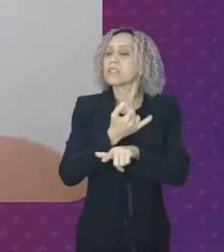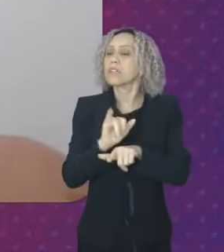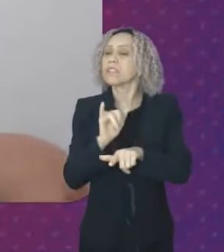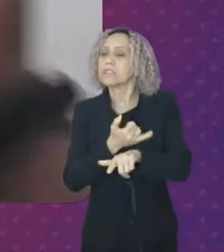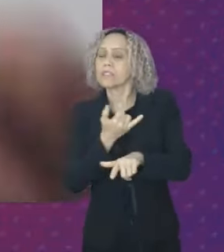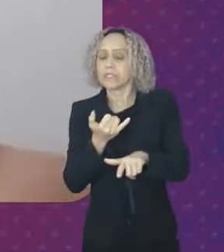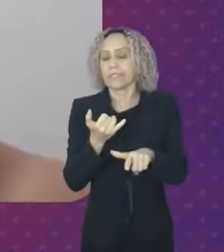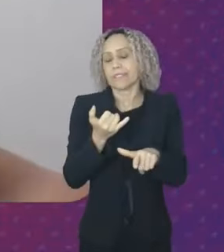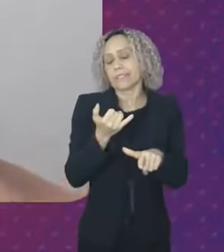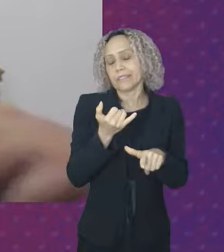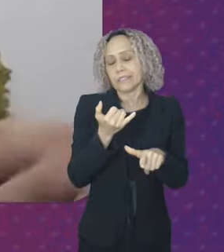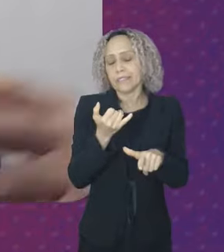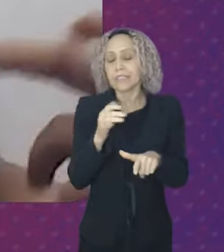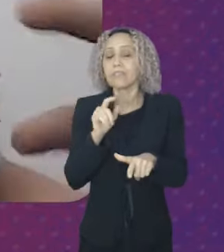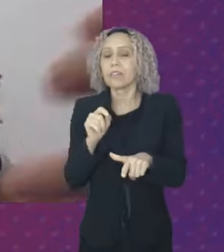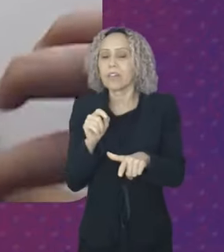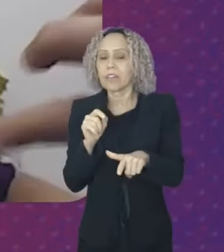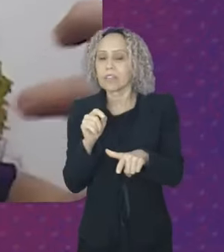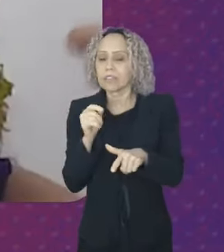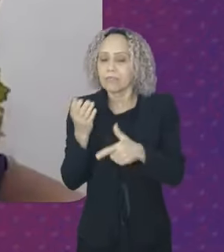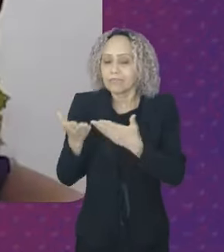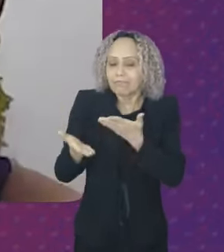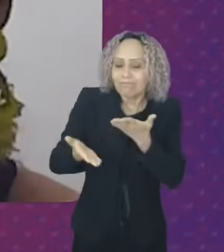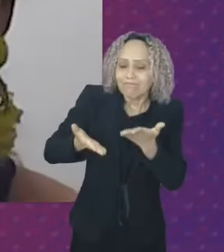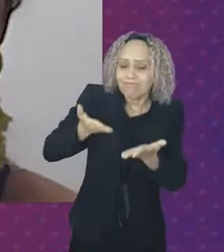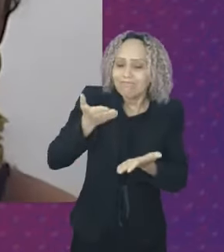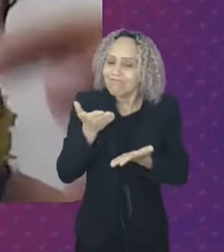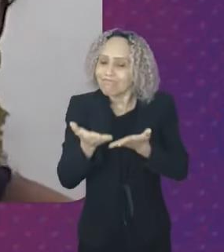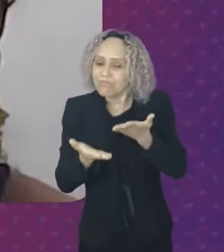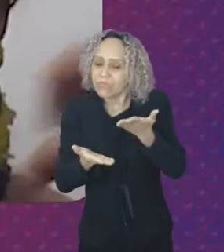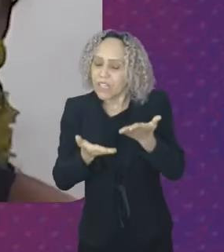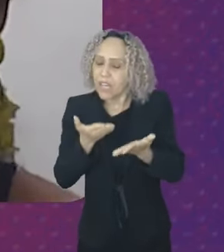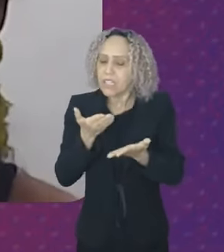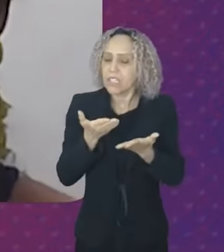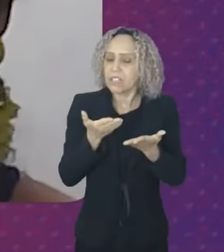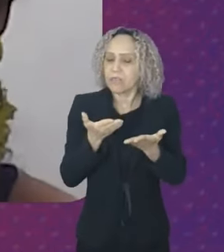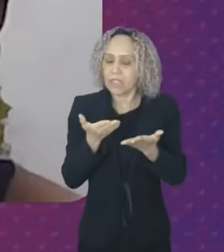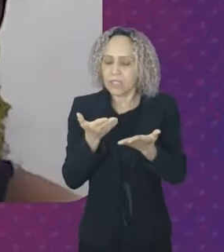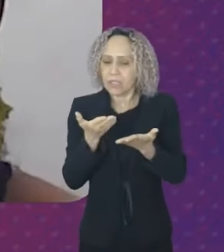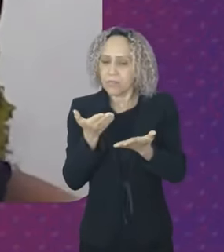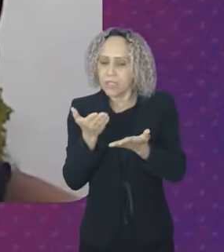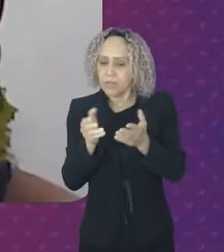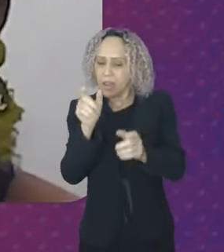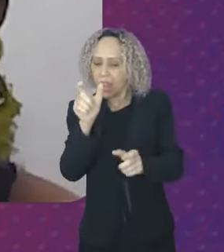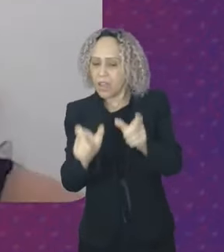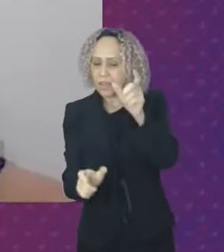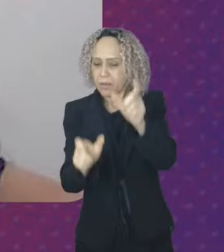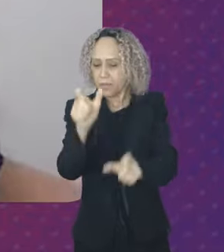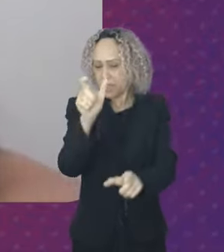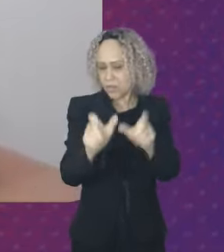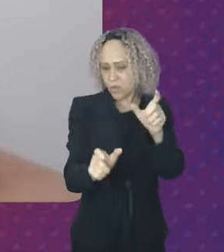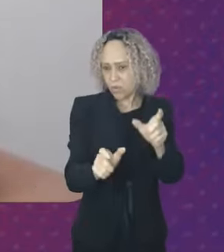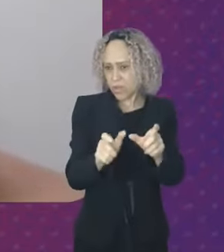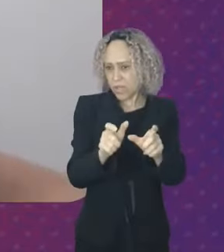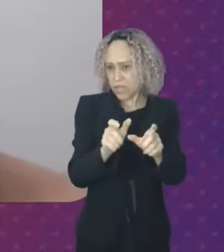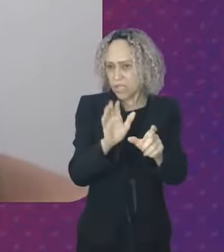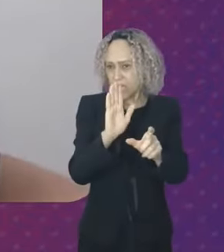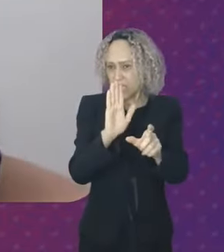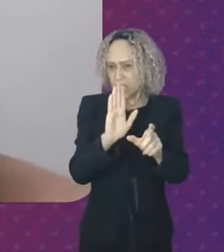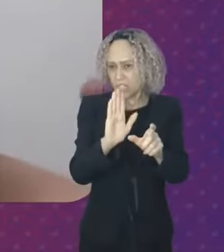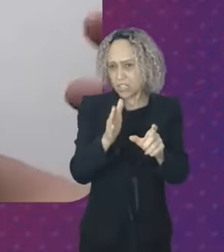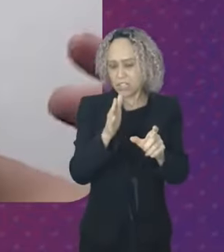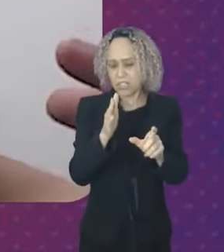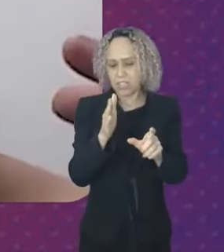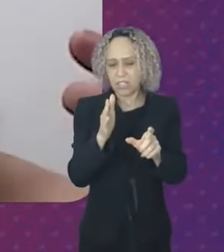ou um noivado, e aí a gente vai converter esses seguidores, essas pessoas que foram atraídas pelo seu discurso, a